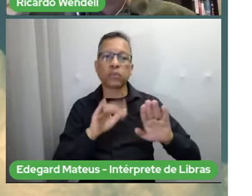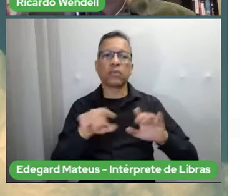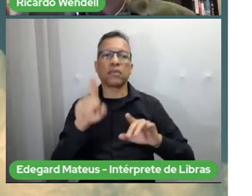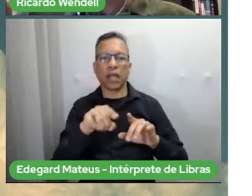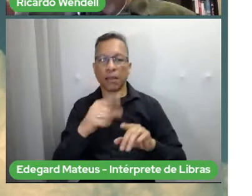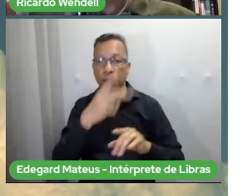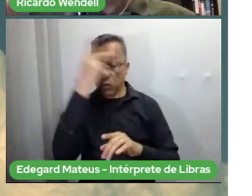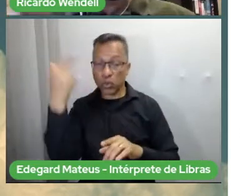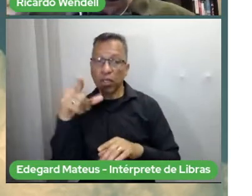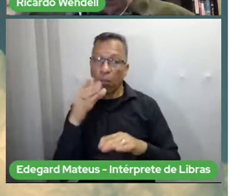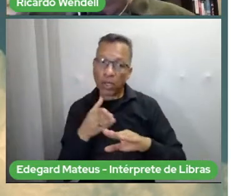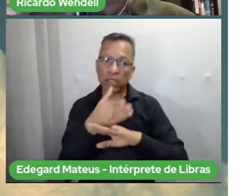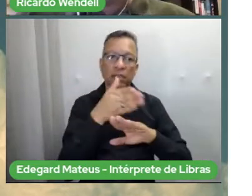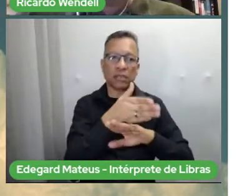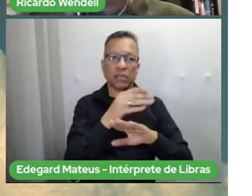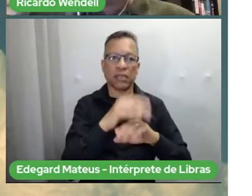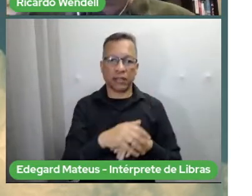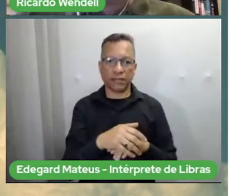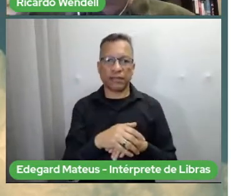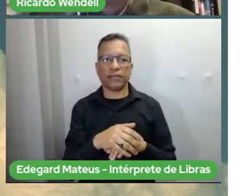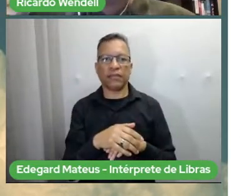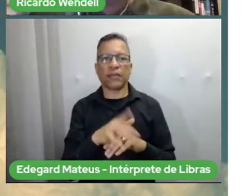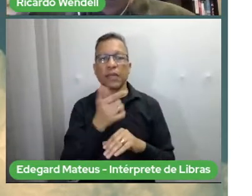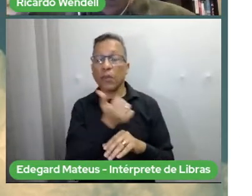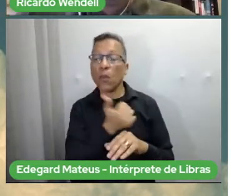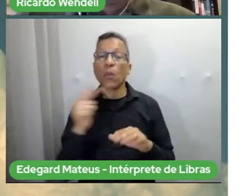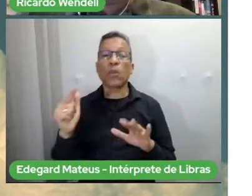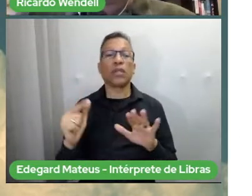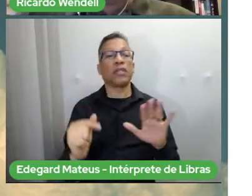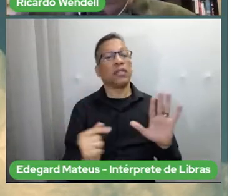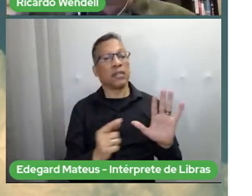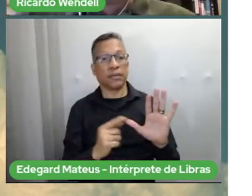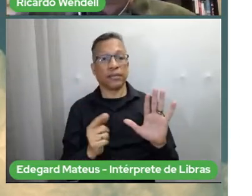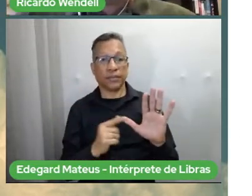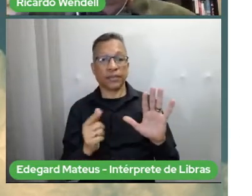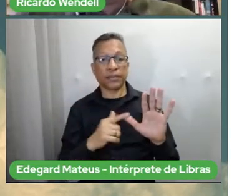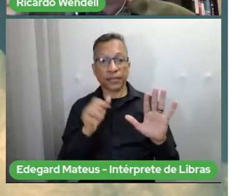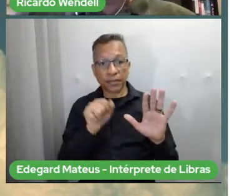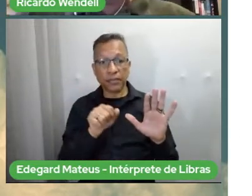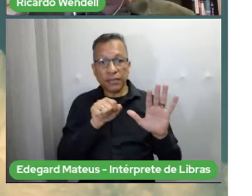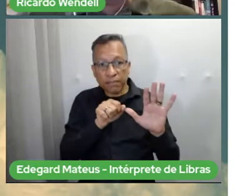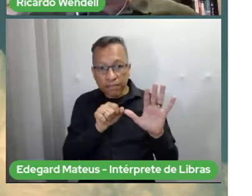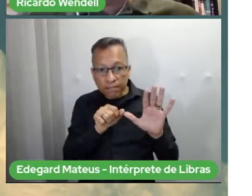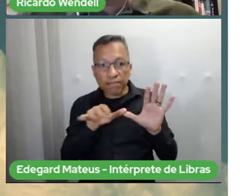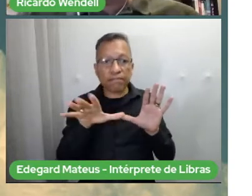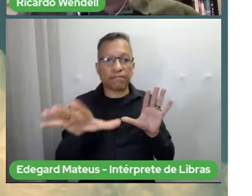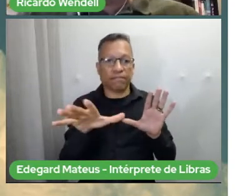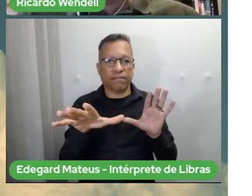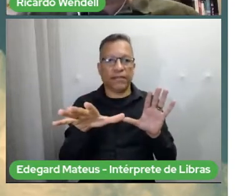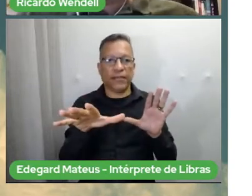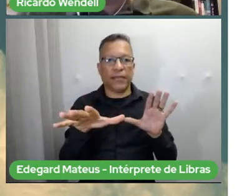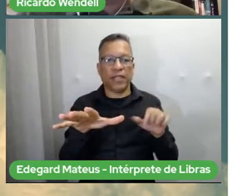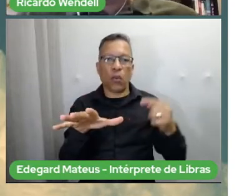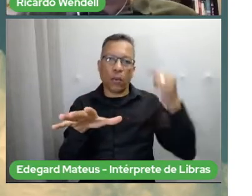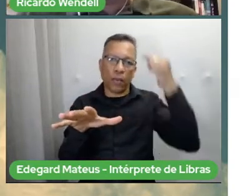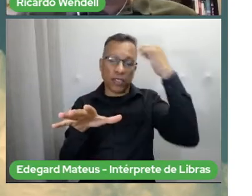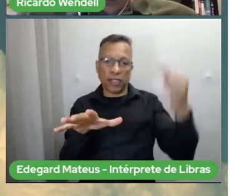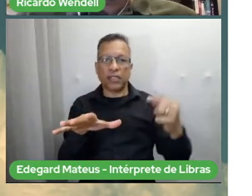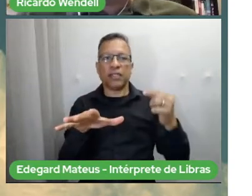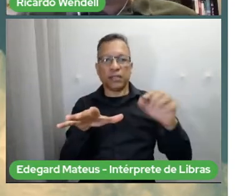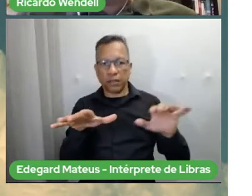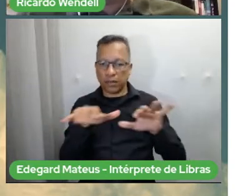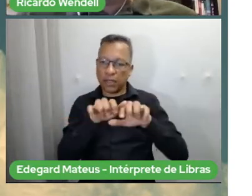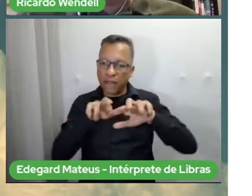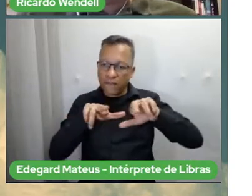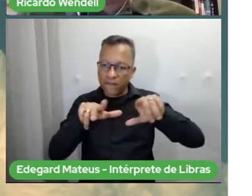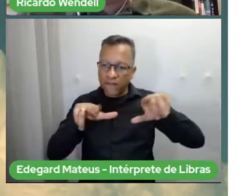pessoas. E uma última característica desses produtos é que ele deve ser interoperável. Então, pensando nesse ecossistema de diferentes